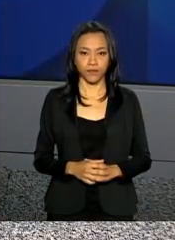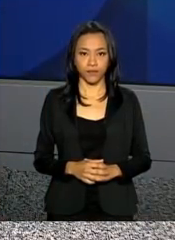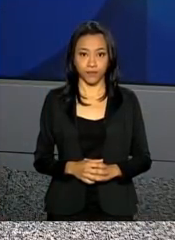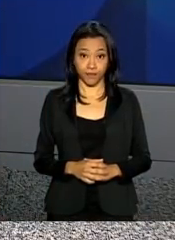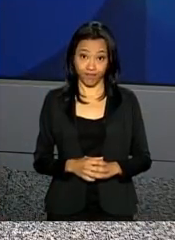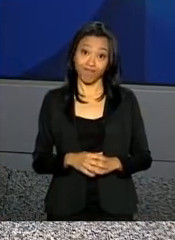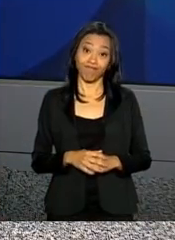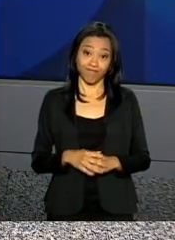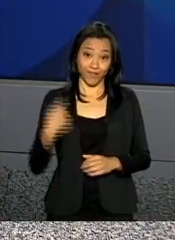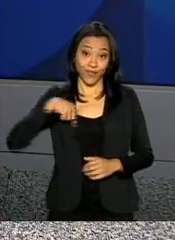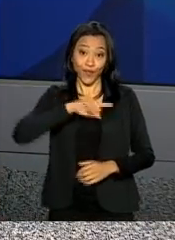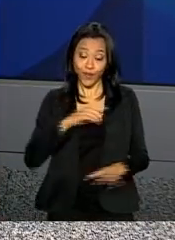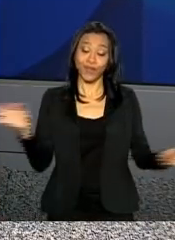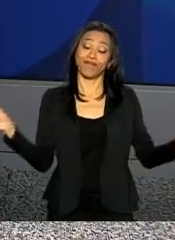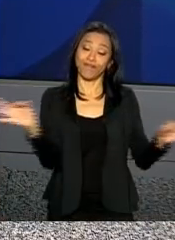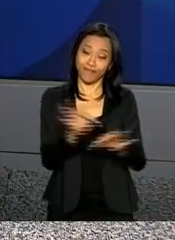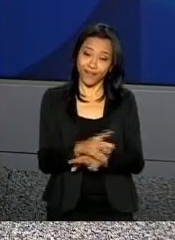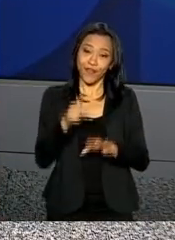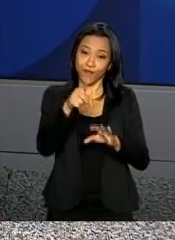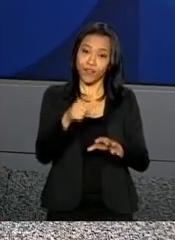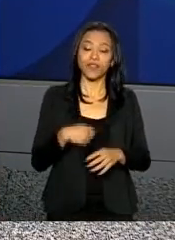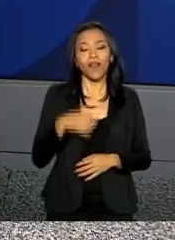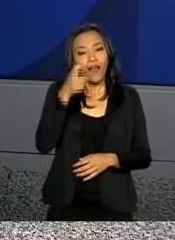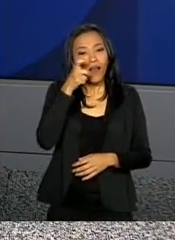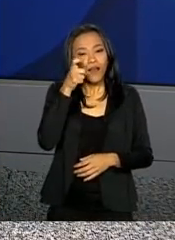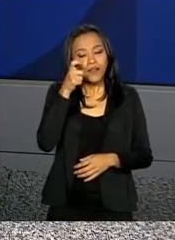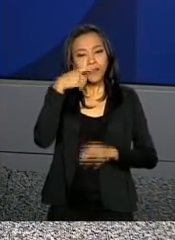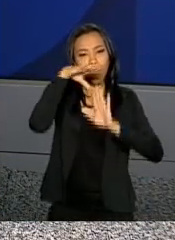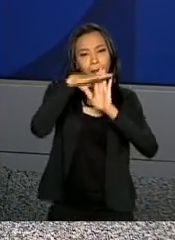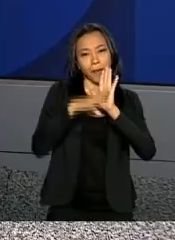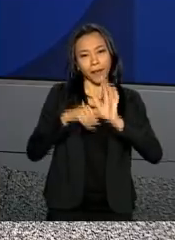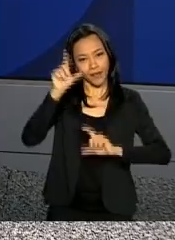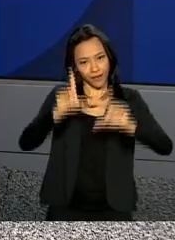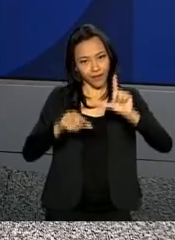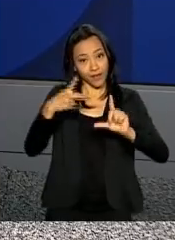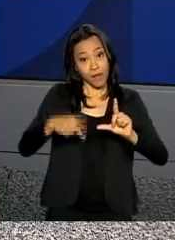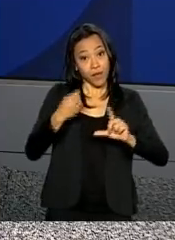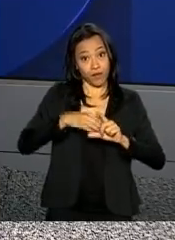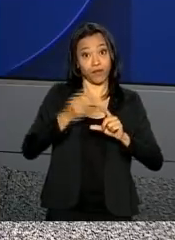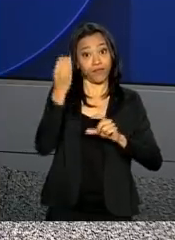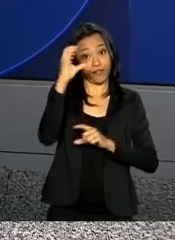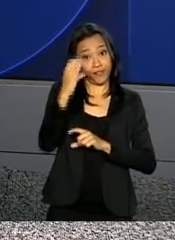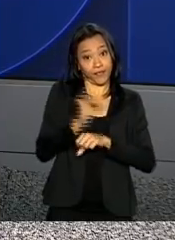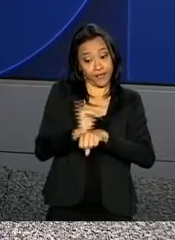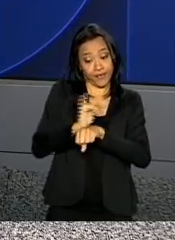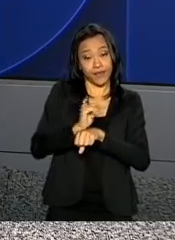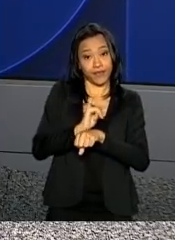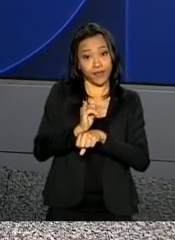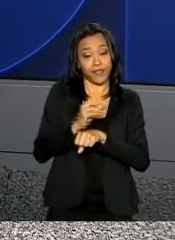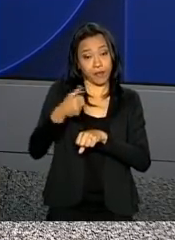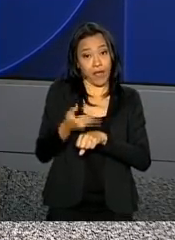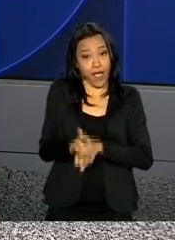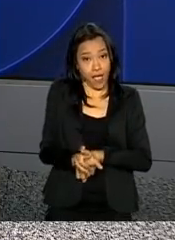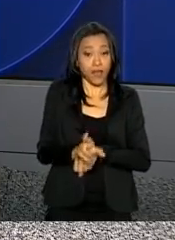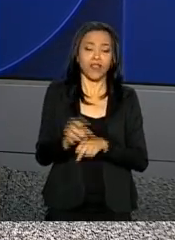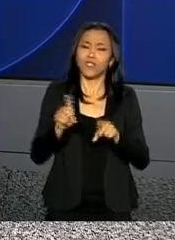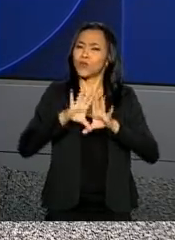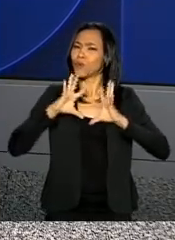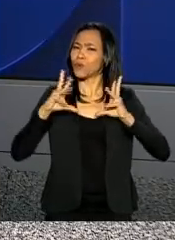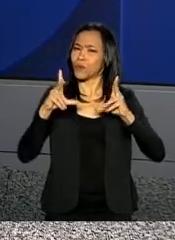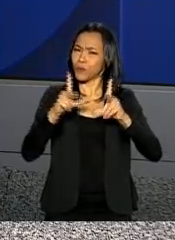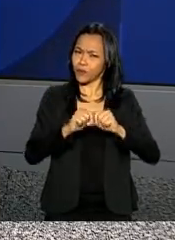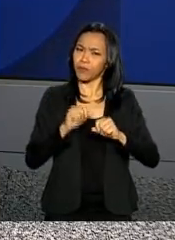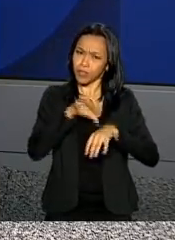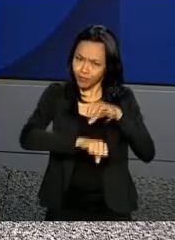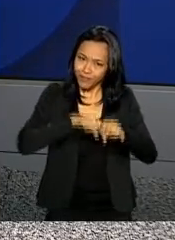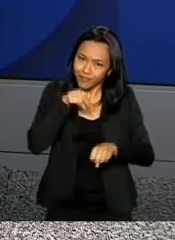Nós ficamos por aqui. Você acompanha a nossa programação ao vivo pelo site da NBR. E todas as reportagens estão em nosso canal